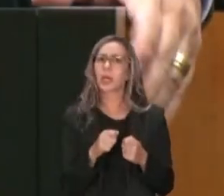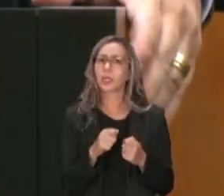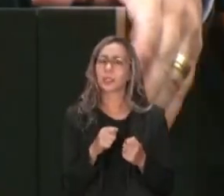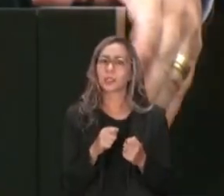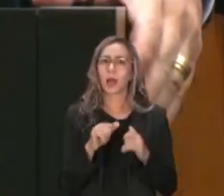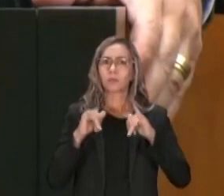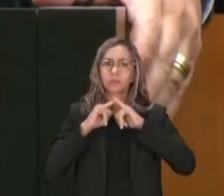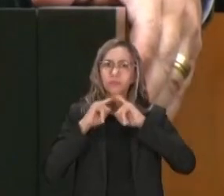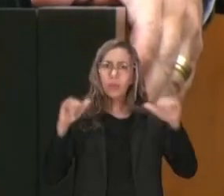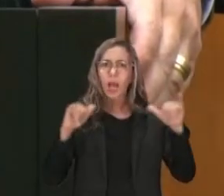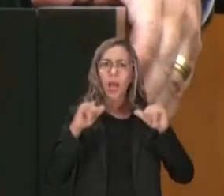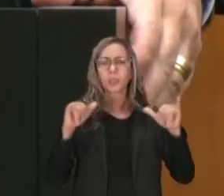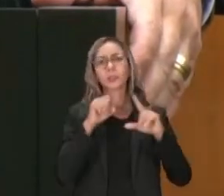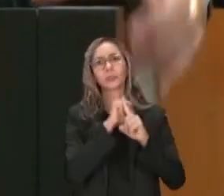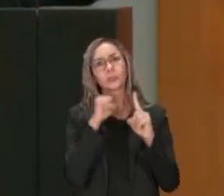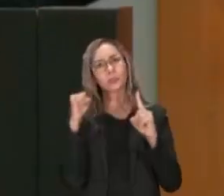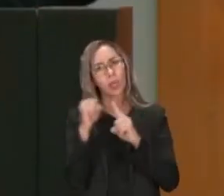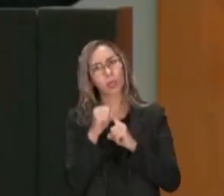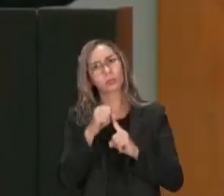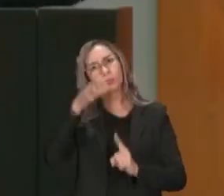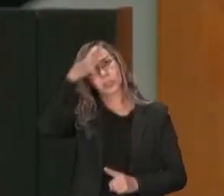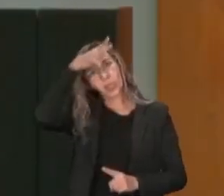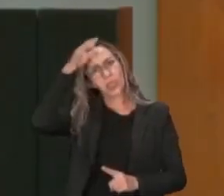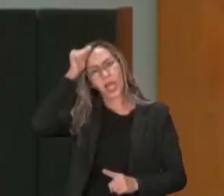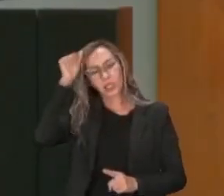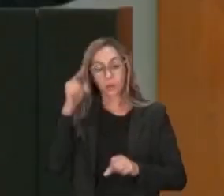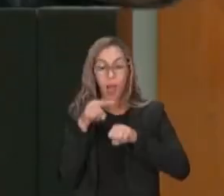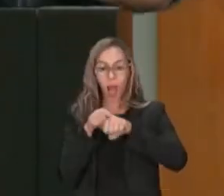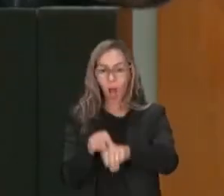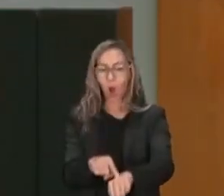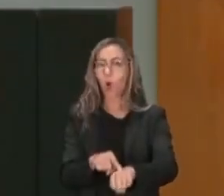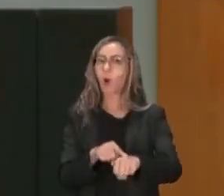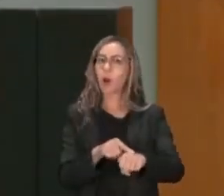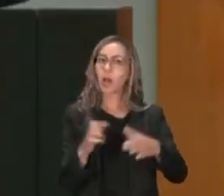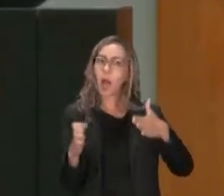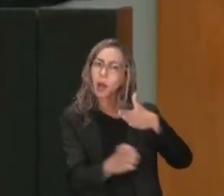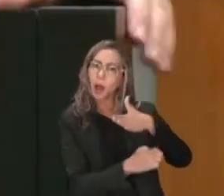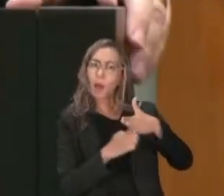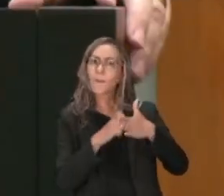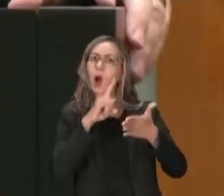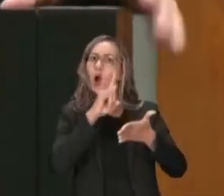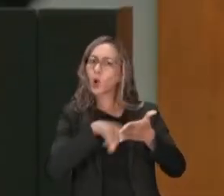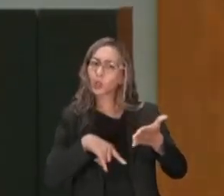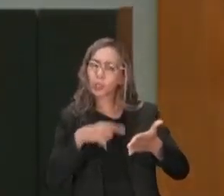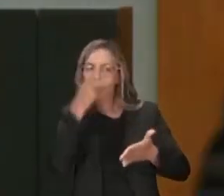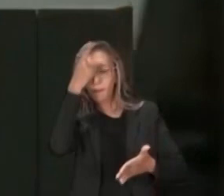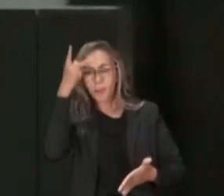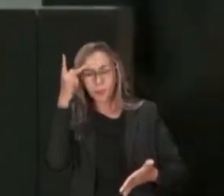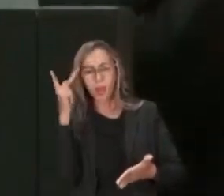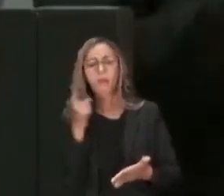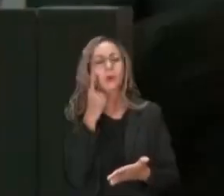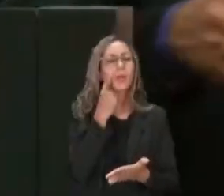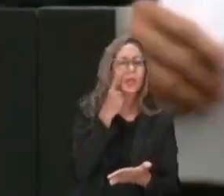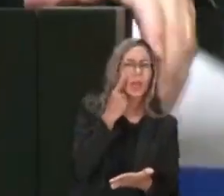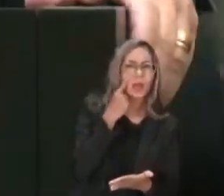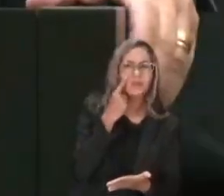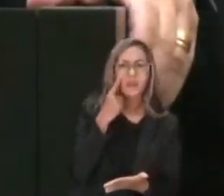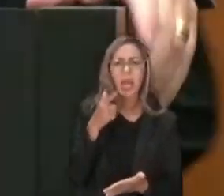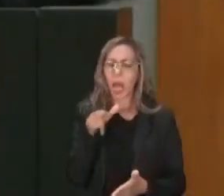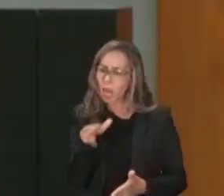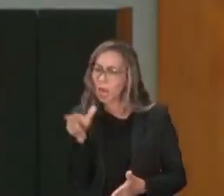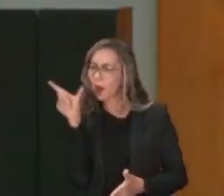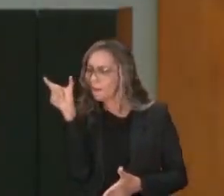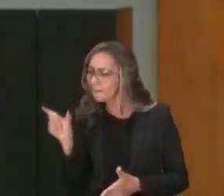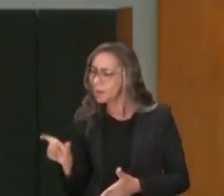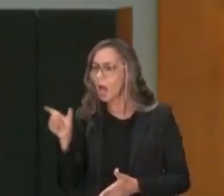à sociedade mato-grossense para o sujeito, na hora que for contratar alguém, ele poder acessar e estar lá